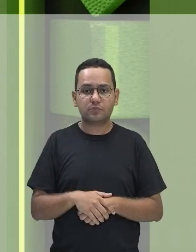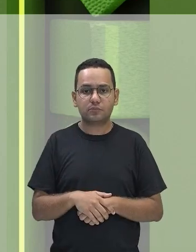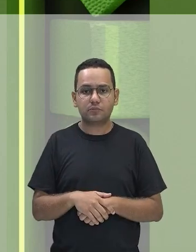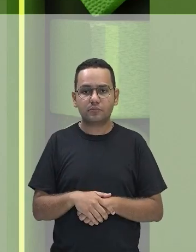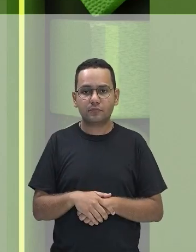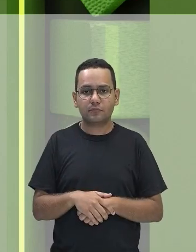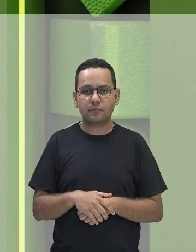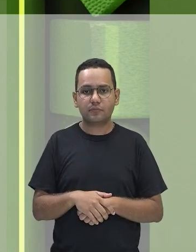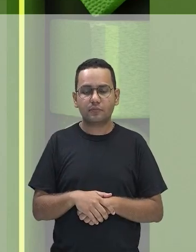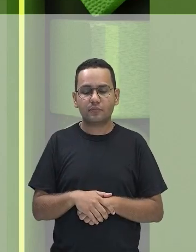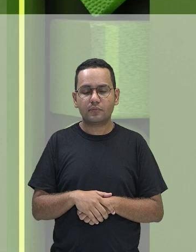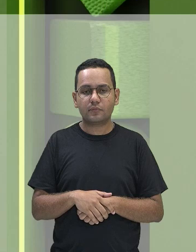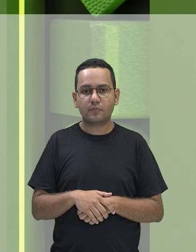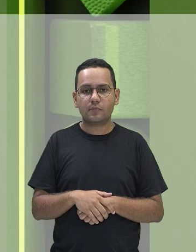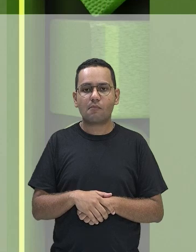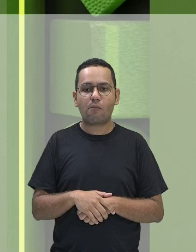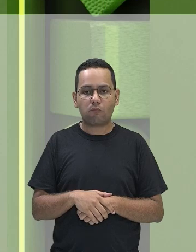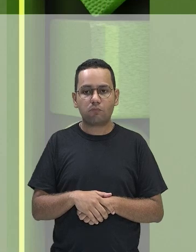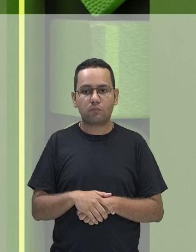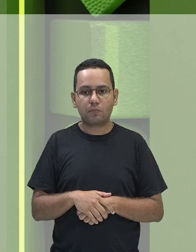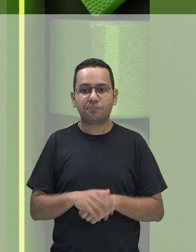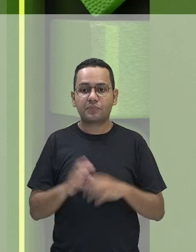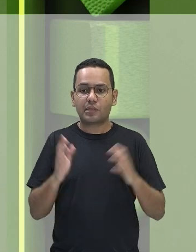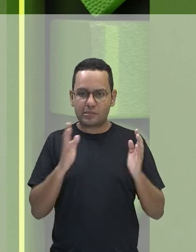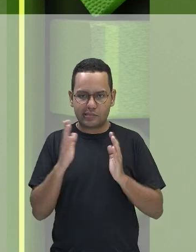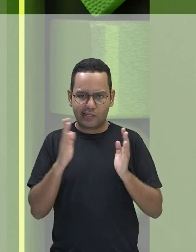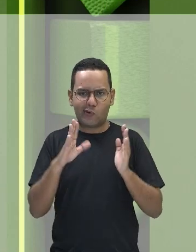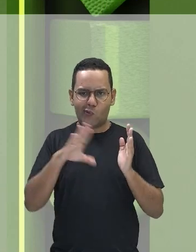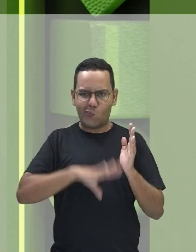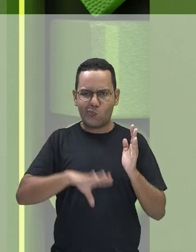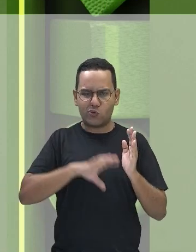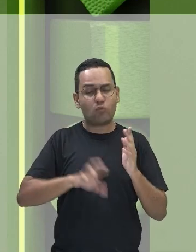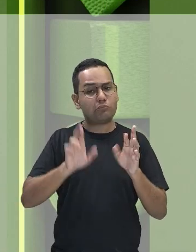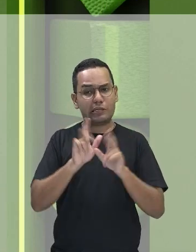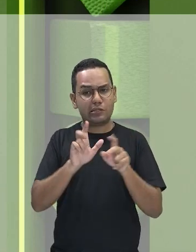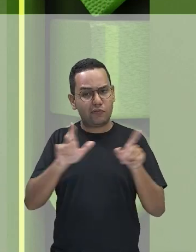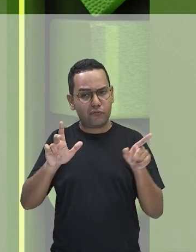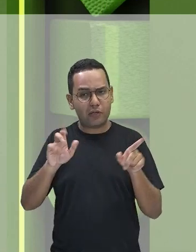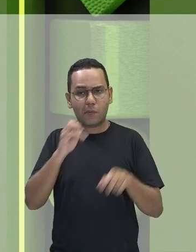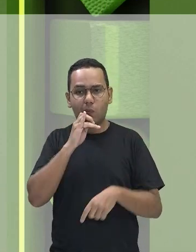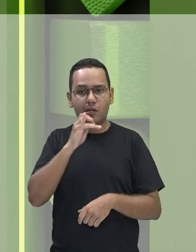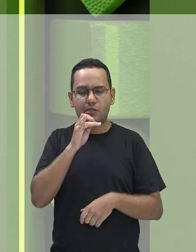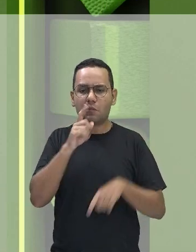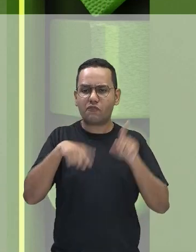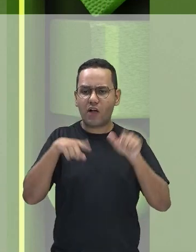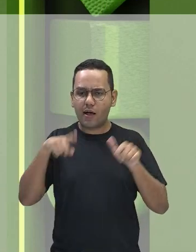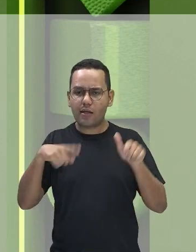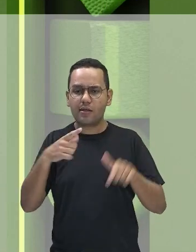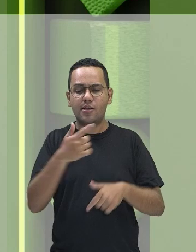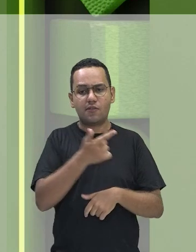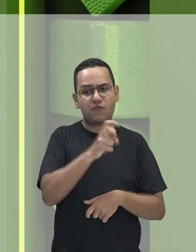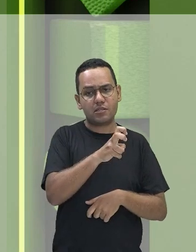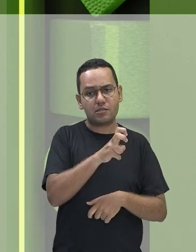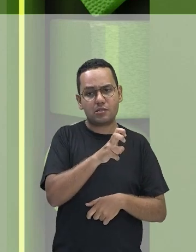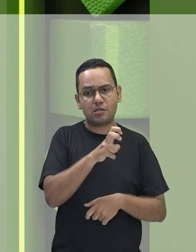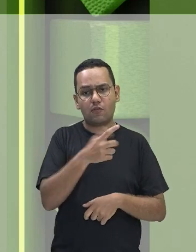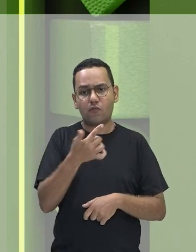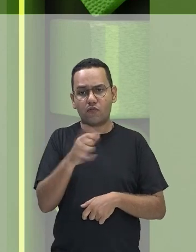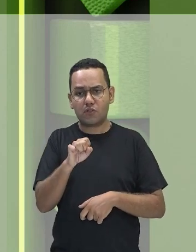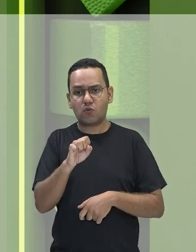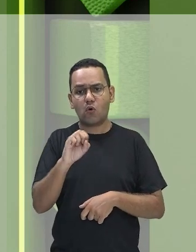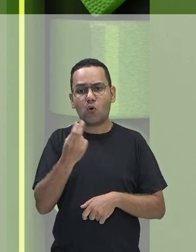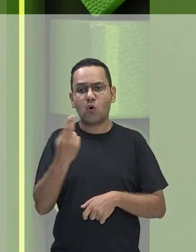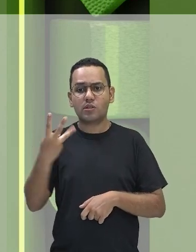ciclo menstrual. Os ciclos eles podem variar de 26, 28, 30 dias. Tá? Tem mulher que tem um ciclo